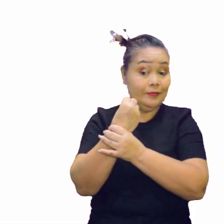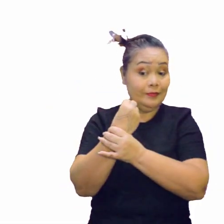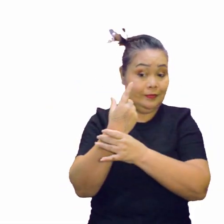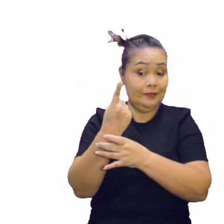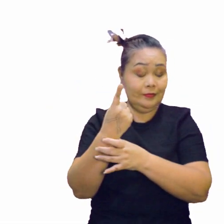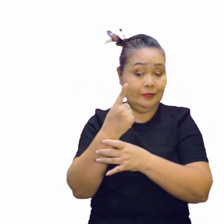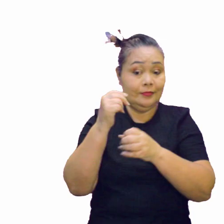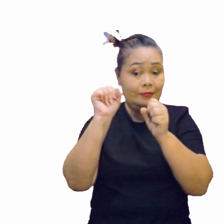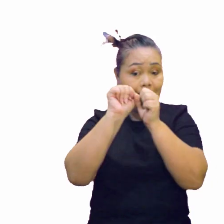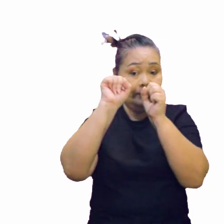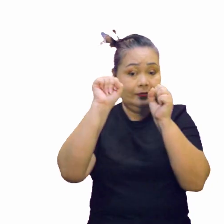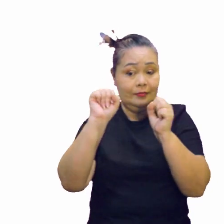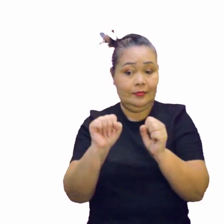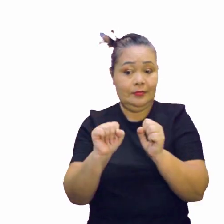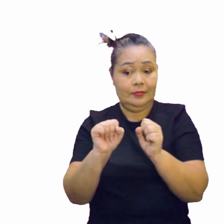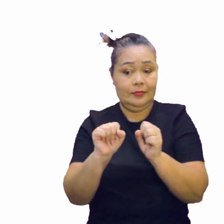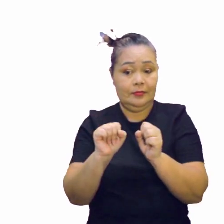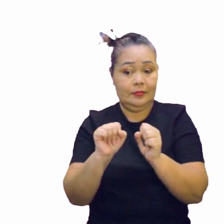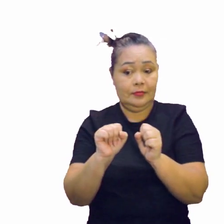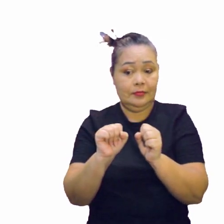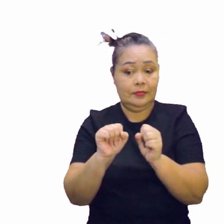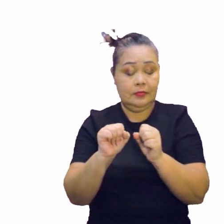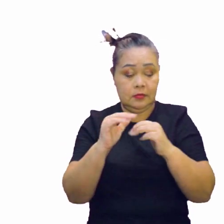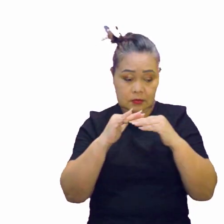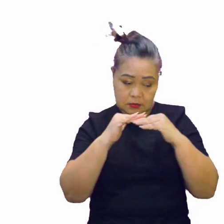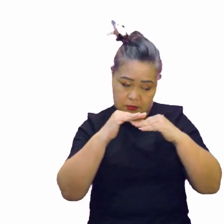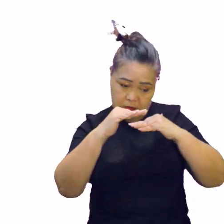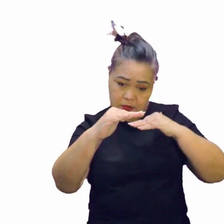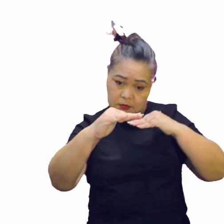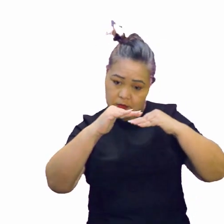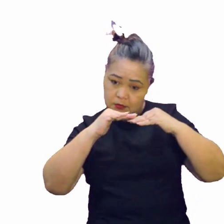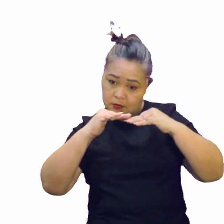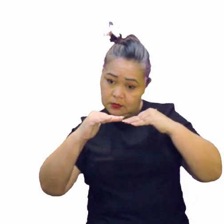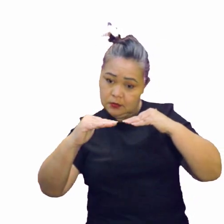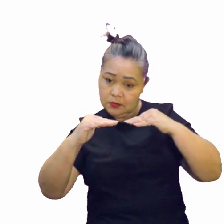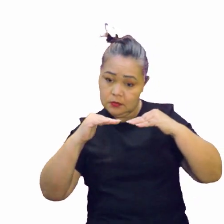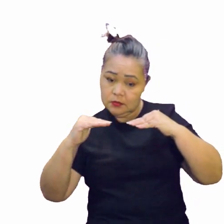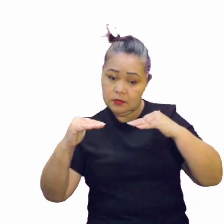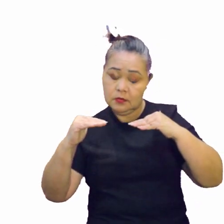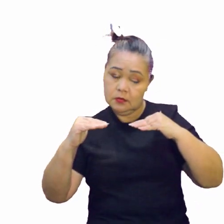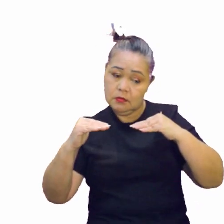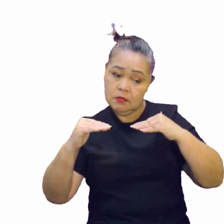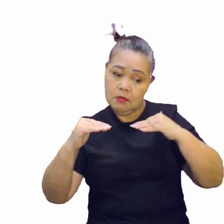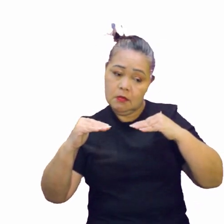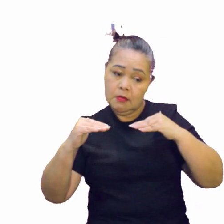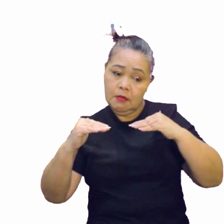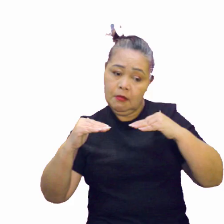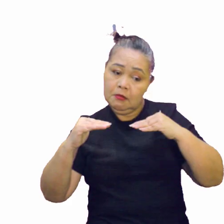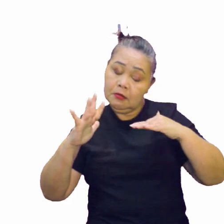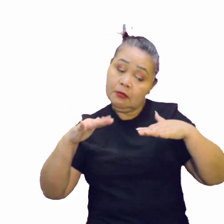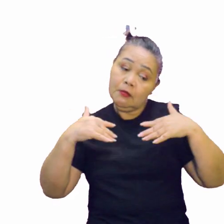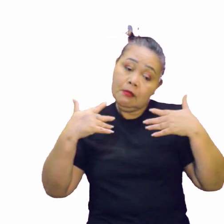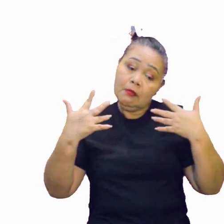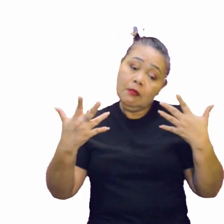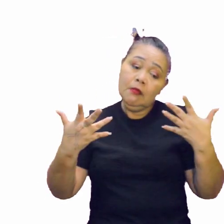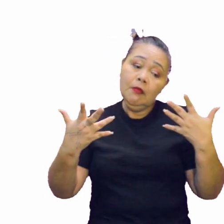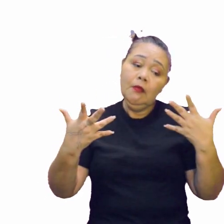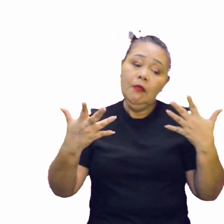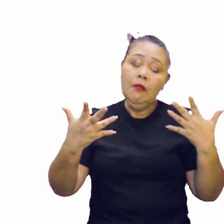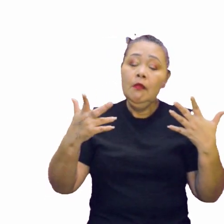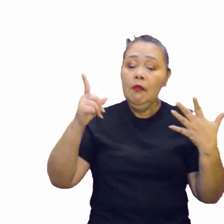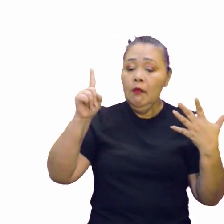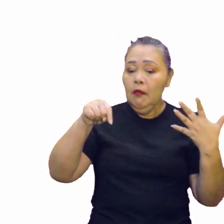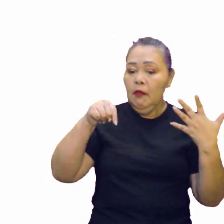sistema plano, não são tão, né? Não interfere. Agora, em um